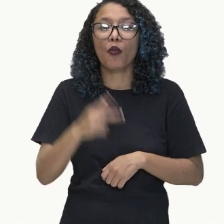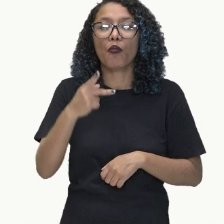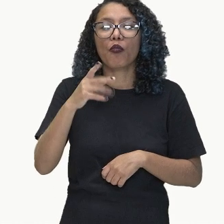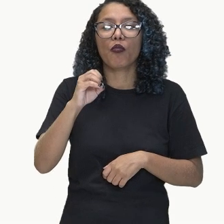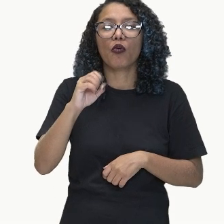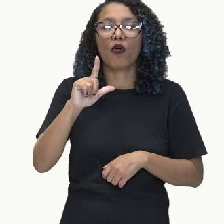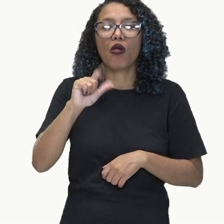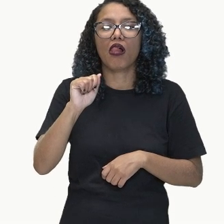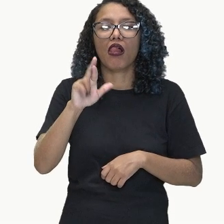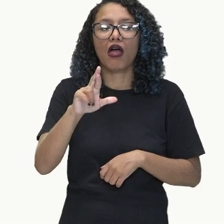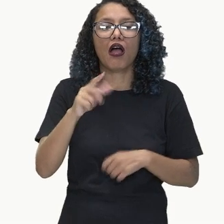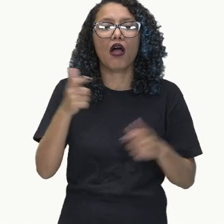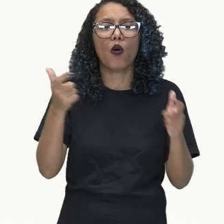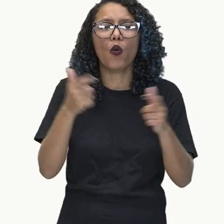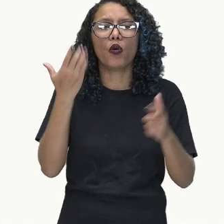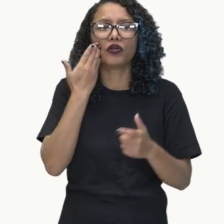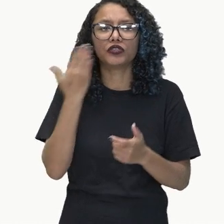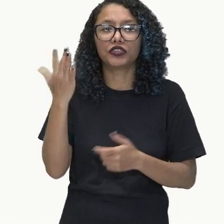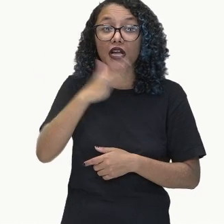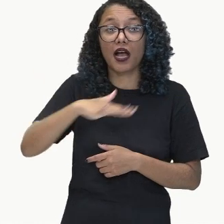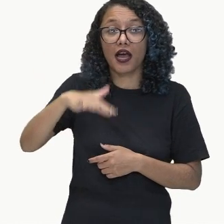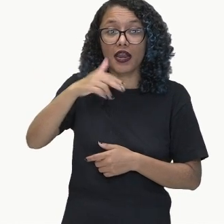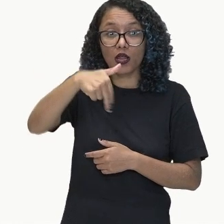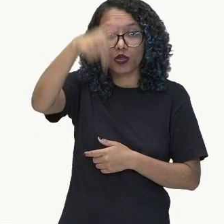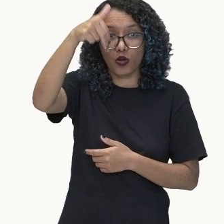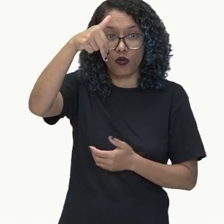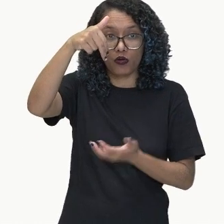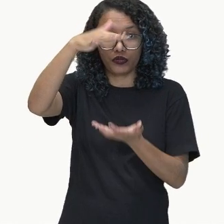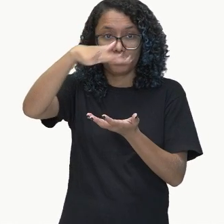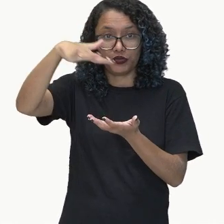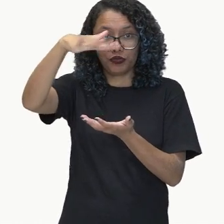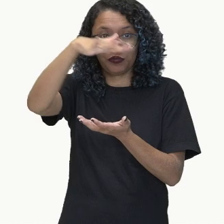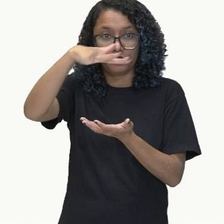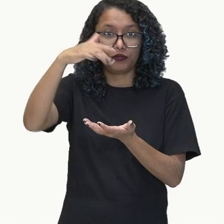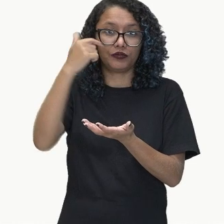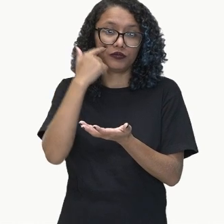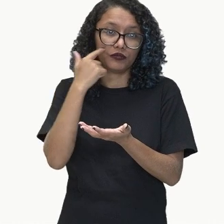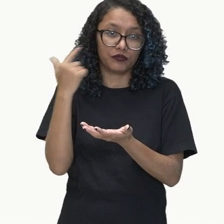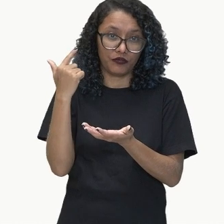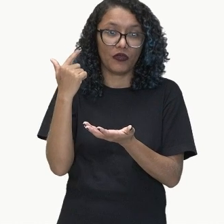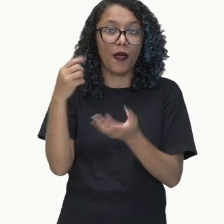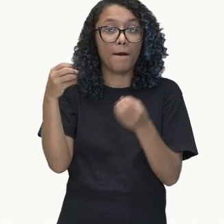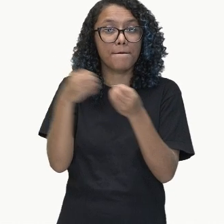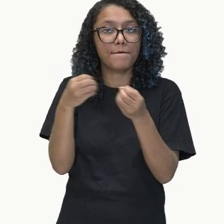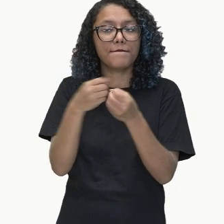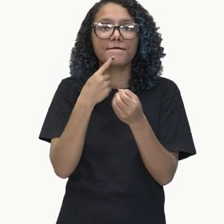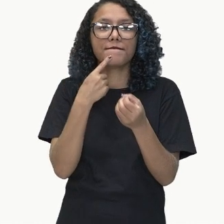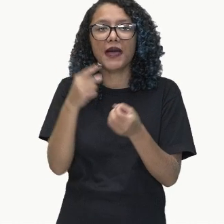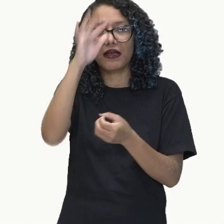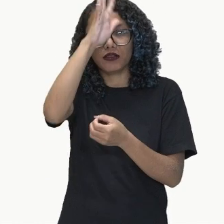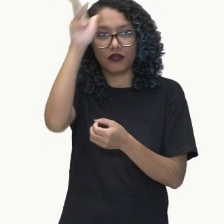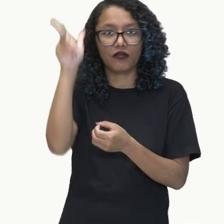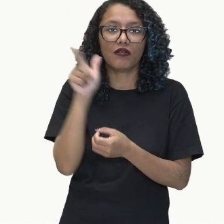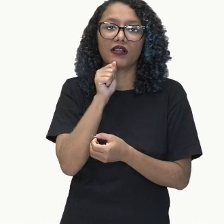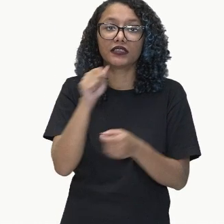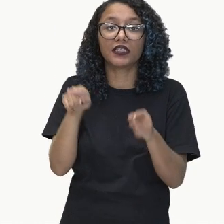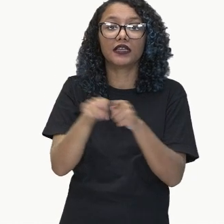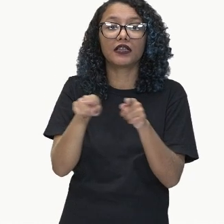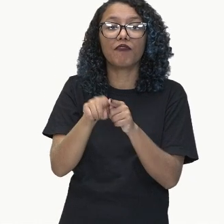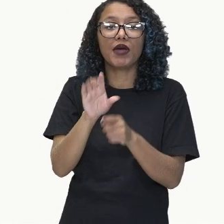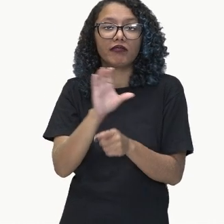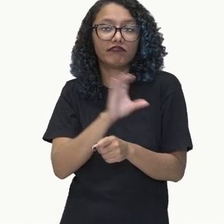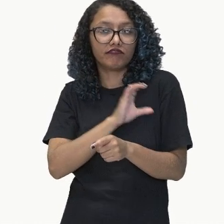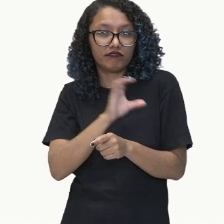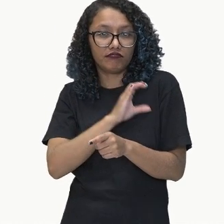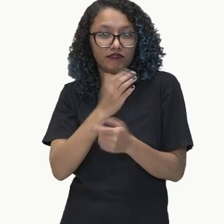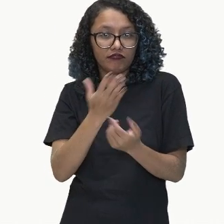nessa parte norte, aqui a gente vai encontrar mais o norte do Alasca e essa parte aqui do Canadá. E a gente vai